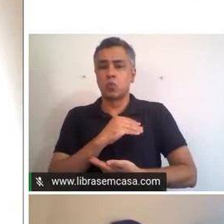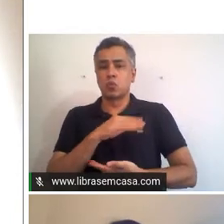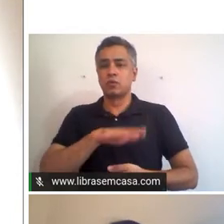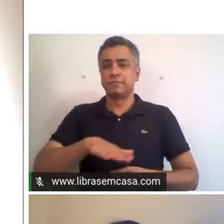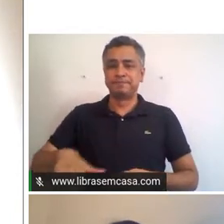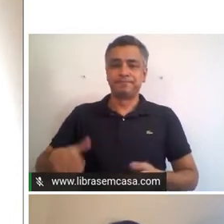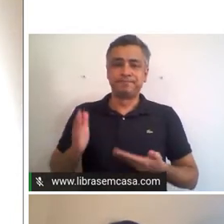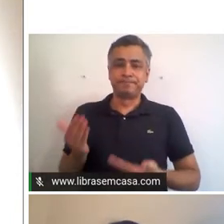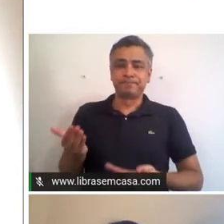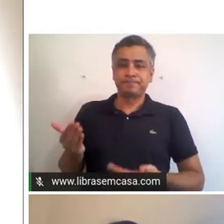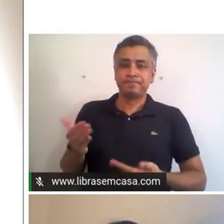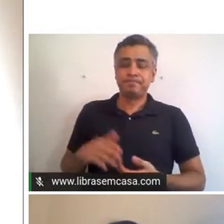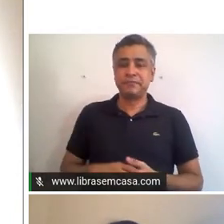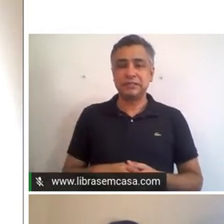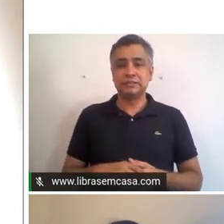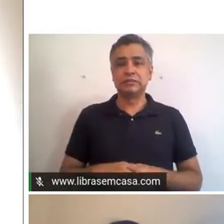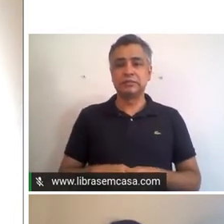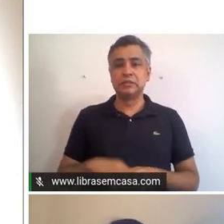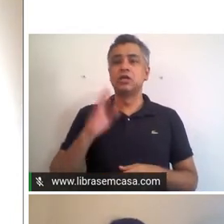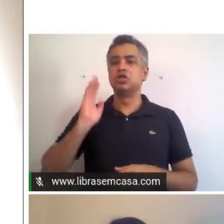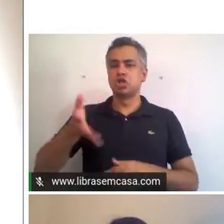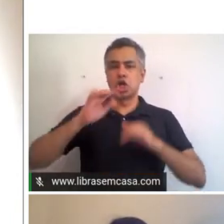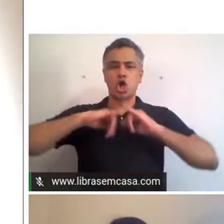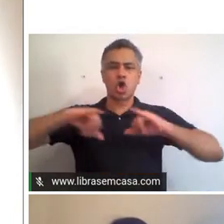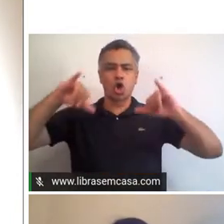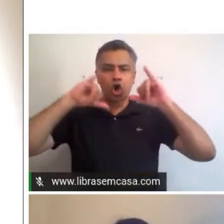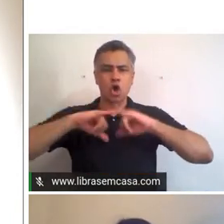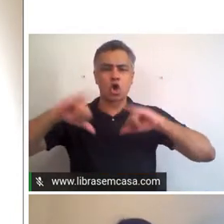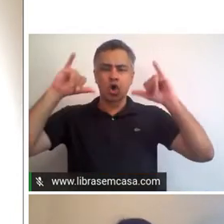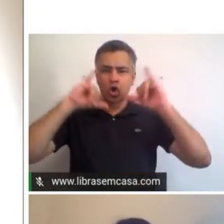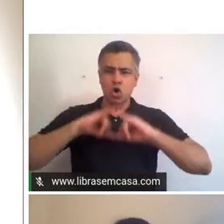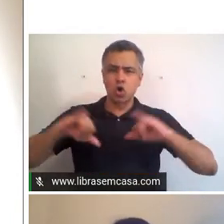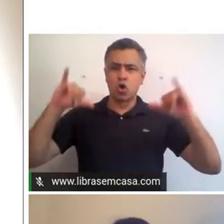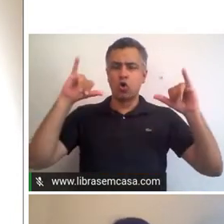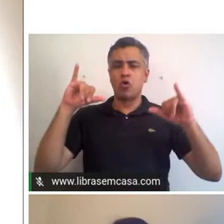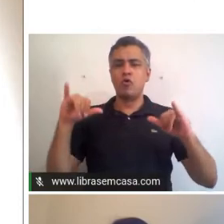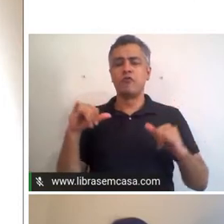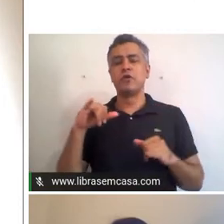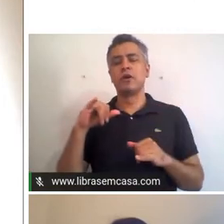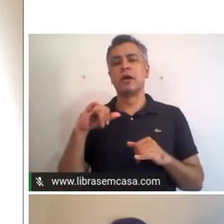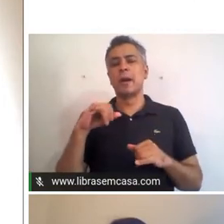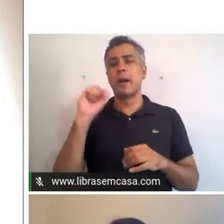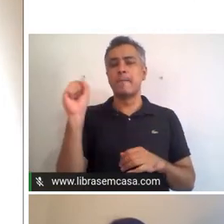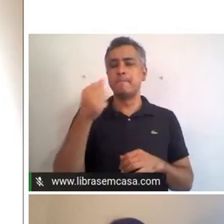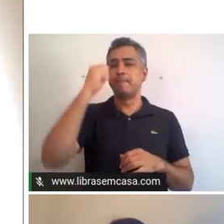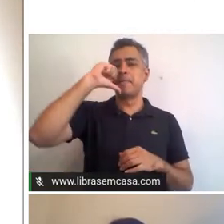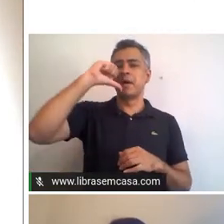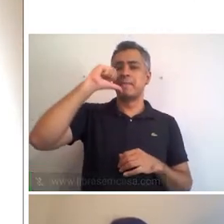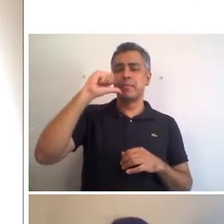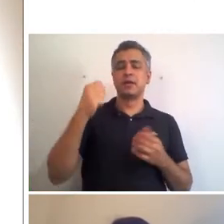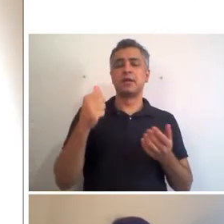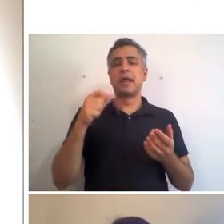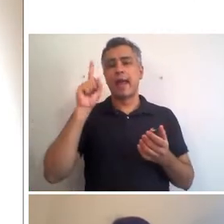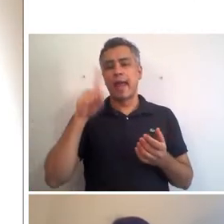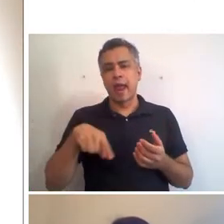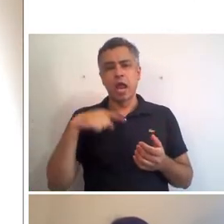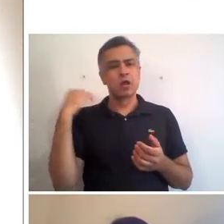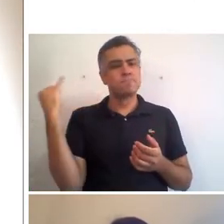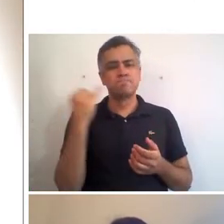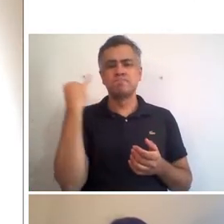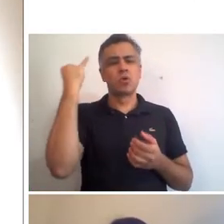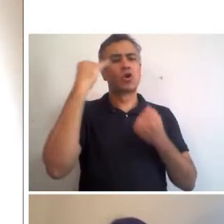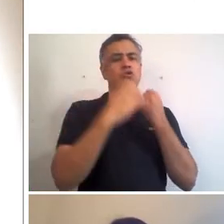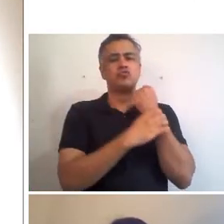uma publicidade para posicionar esses alimentos e as bebidas ultraprocessadas como produtos essenciais e seguros do ponto de